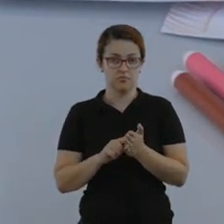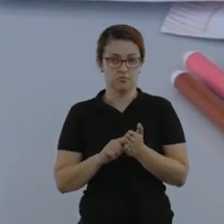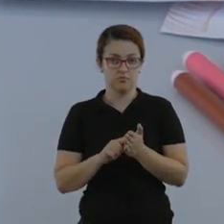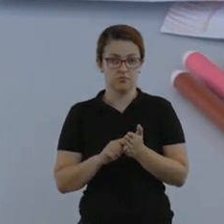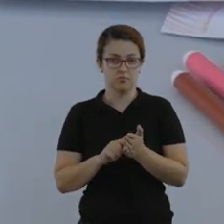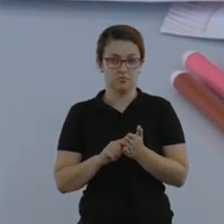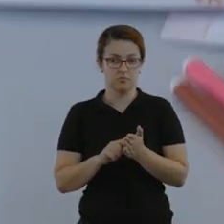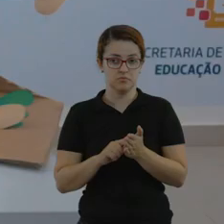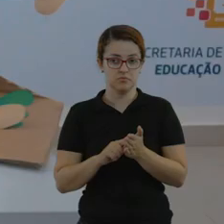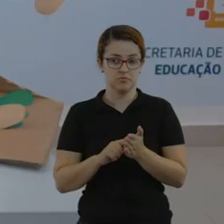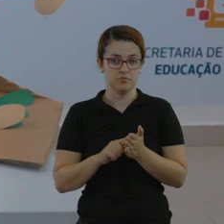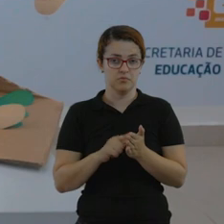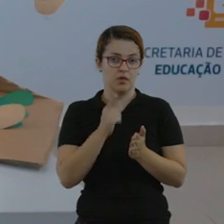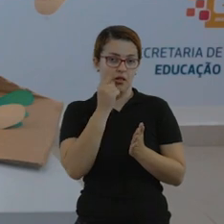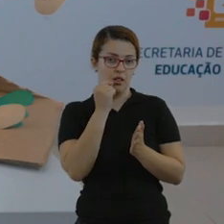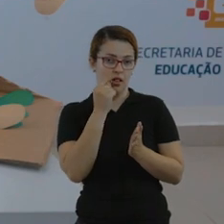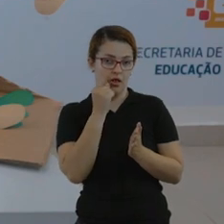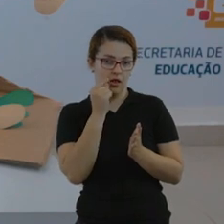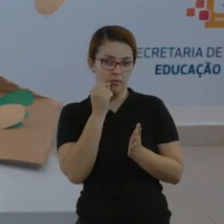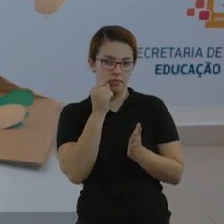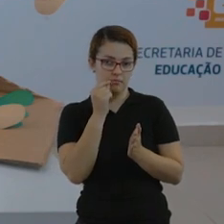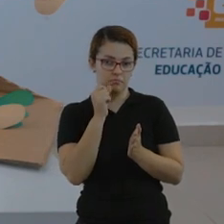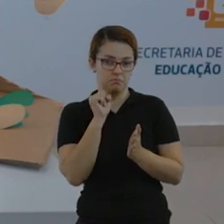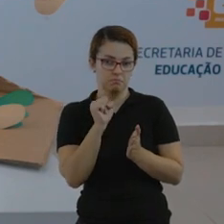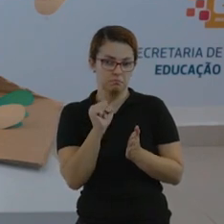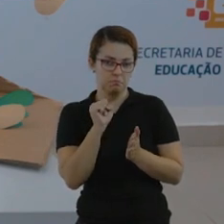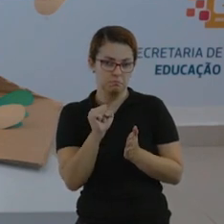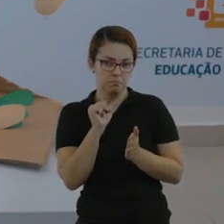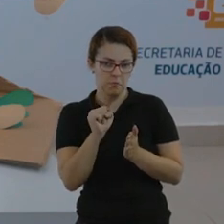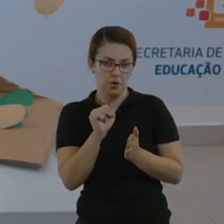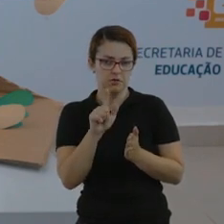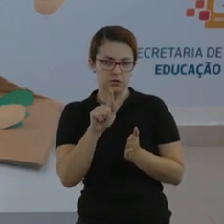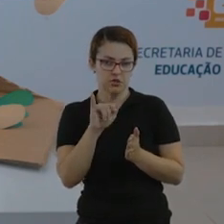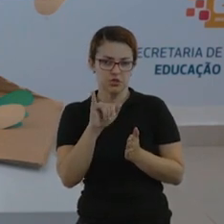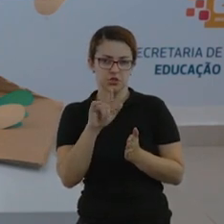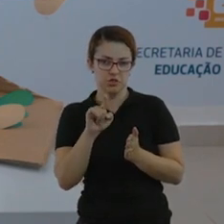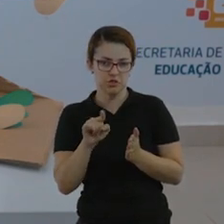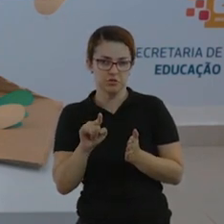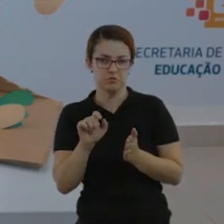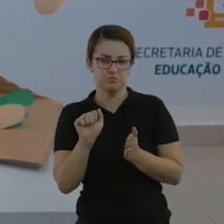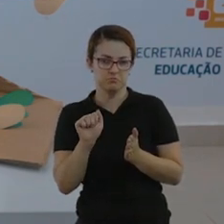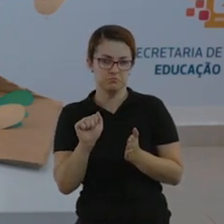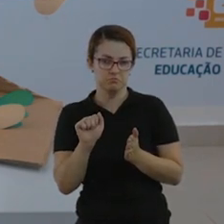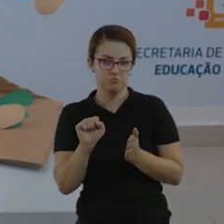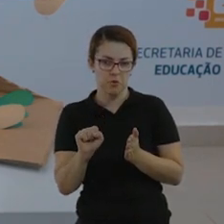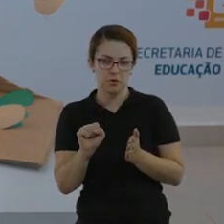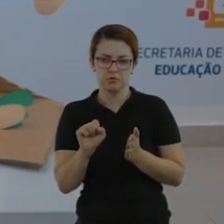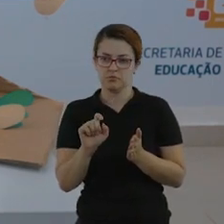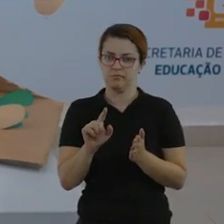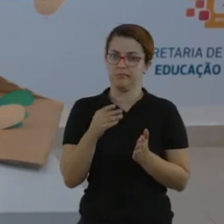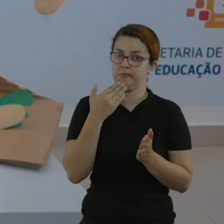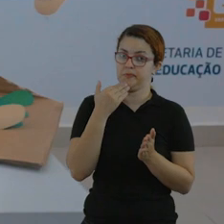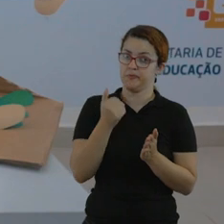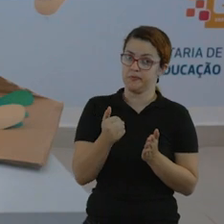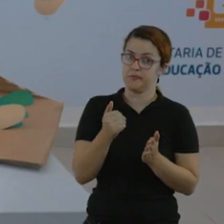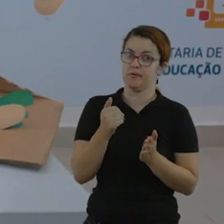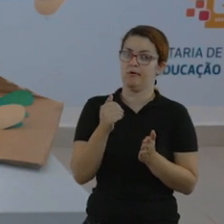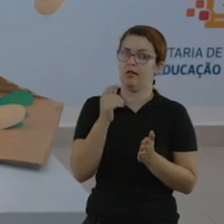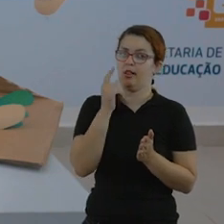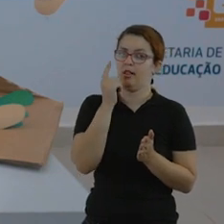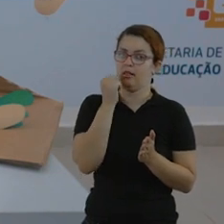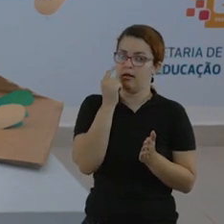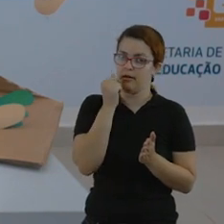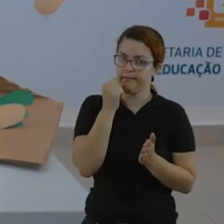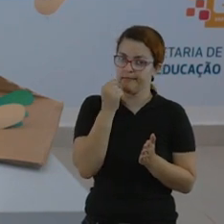isso eu vou usar um lápis marrom. Ele pode ser giz de cera? Ah, talvez não. O lápis marrom, ele vai ser